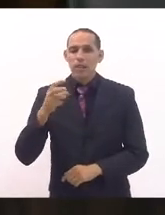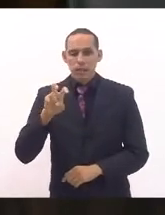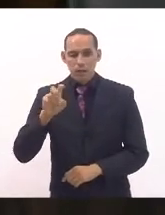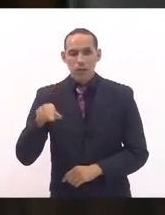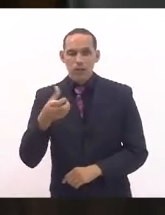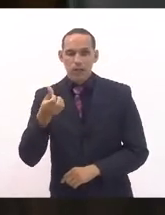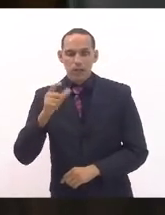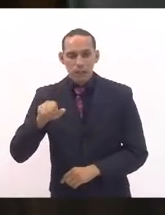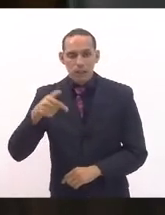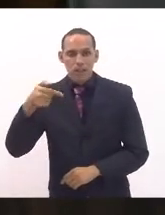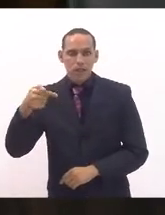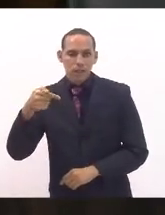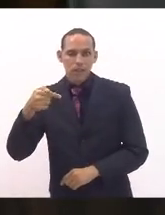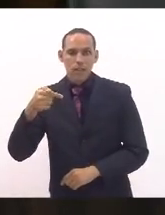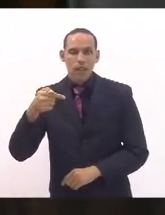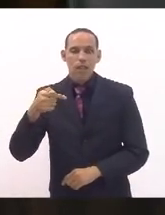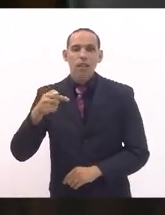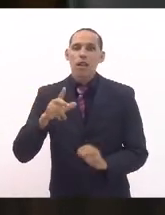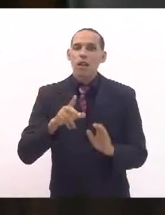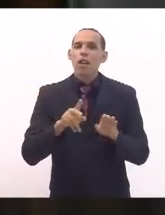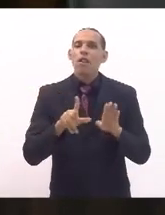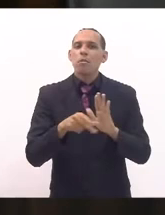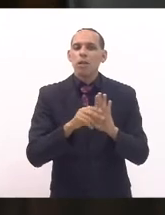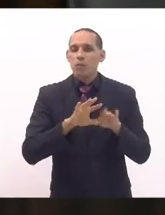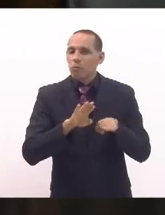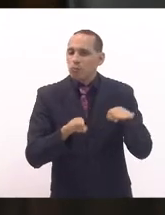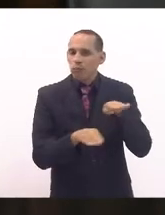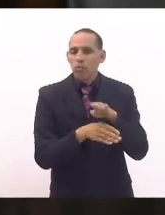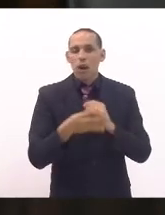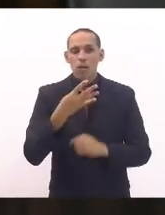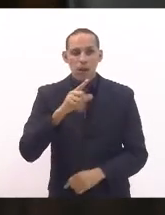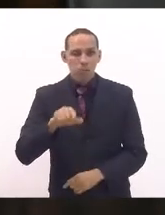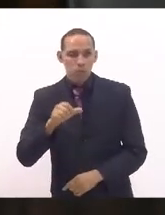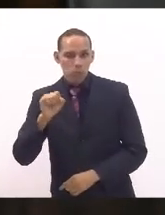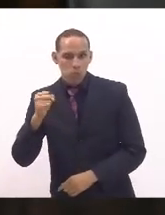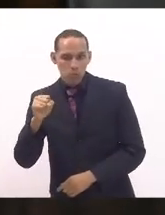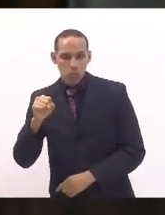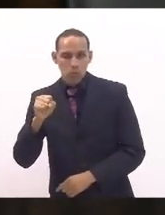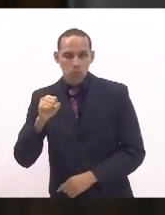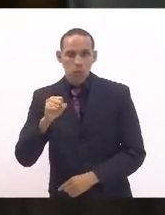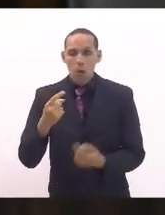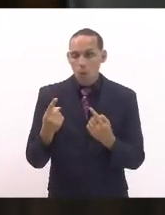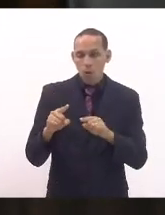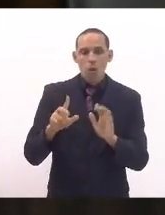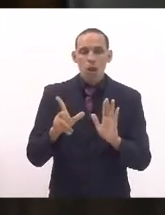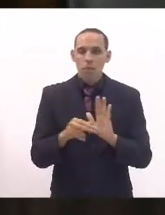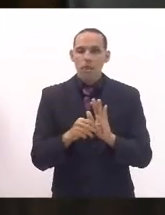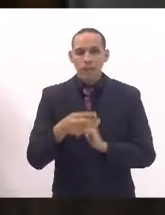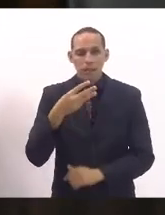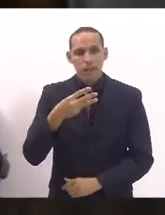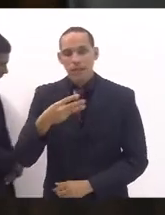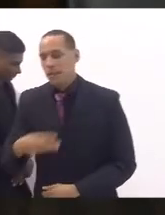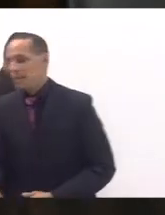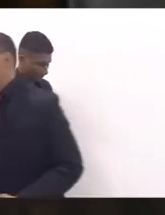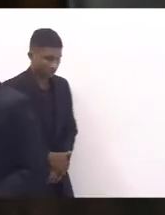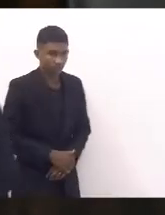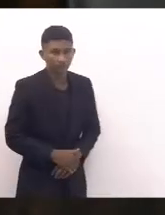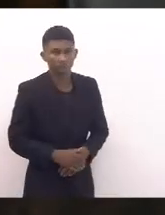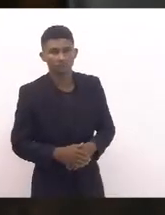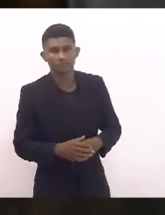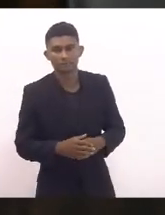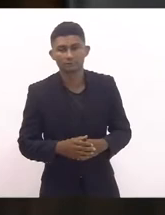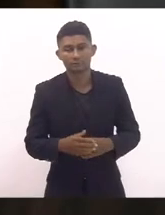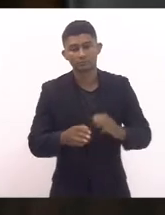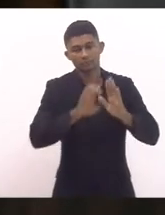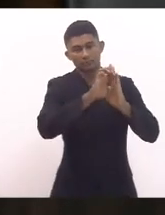7, favorável com subemenda às emendas número 4 e 8, contrário à emenda número 3, de servidores públicos, favorável à